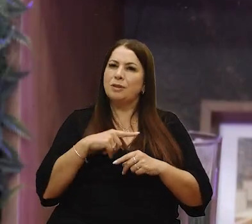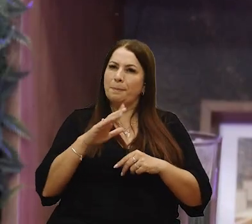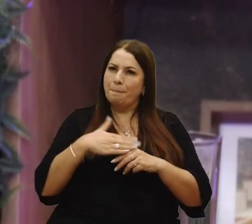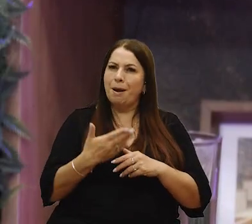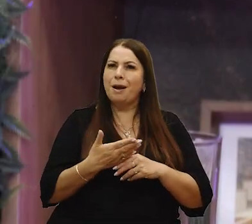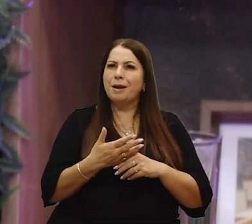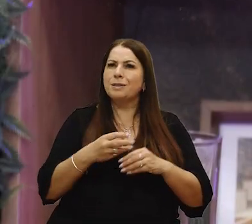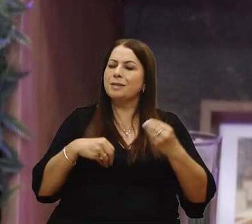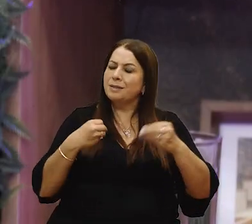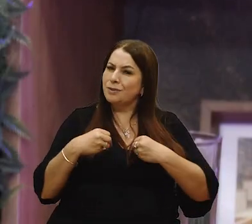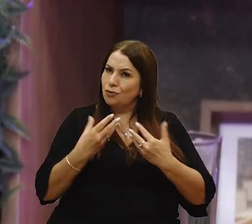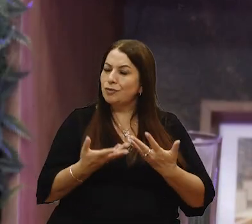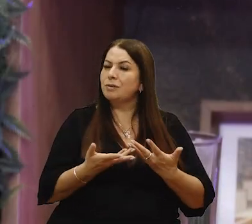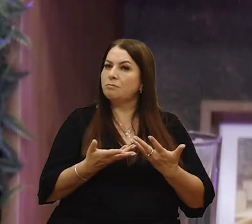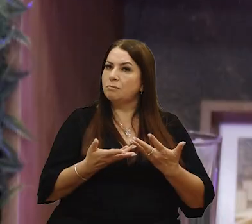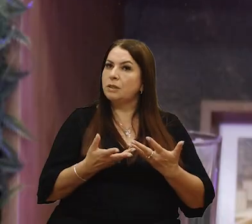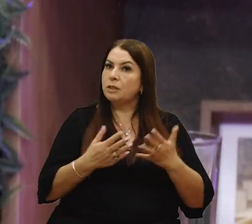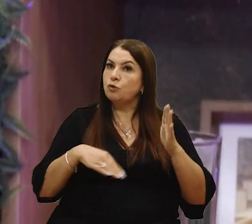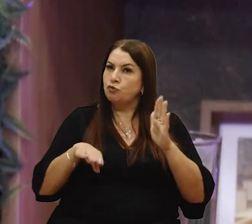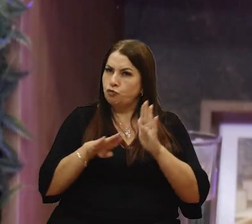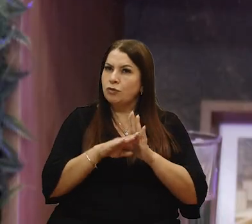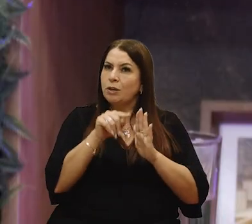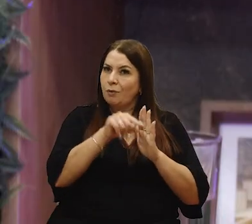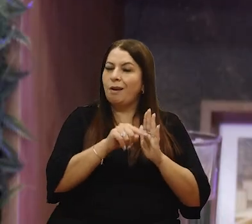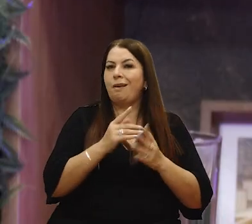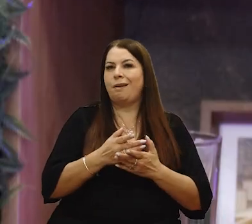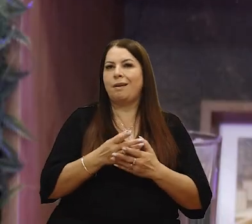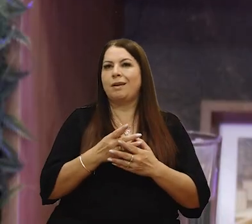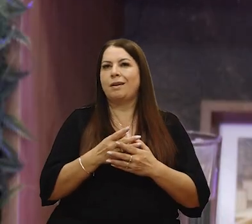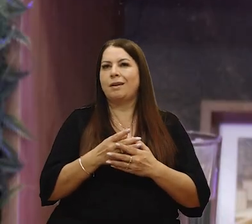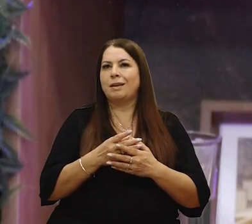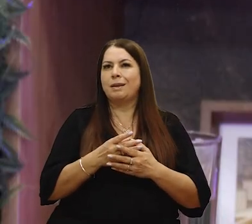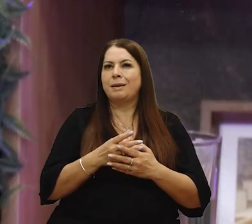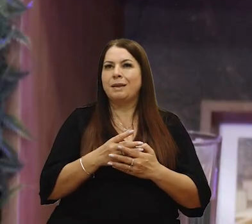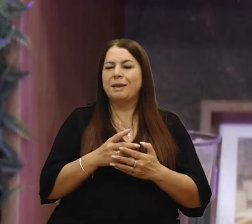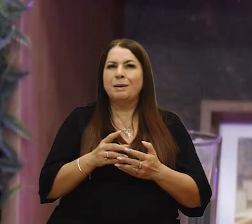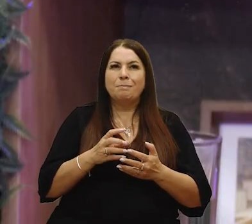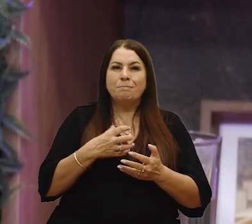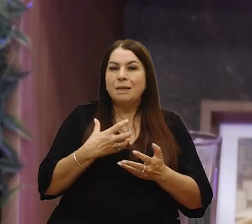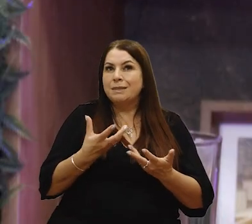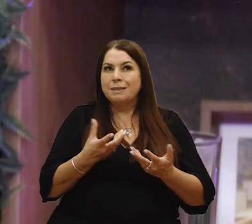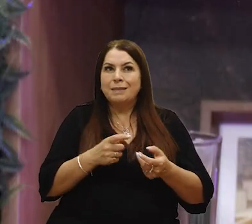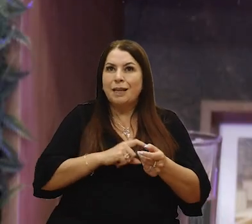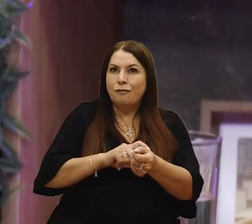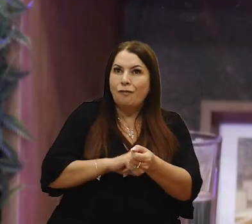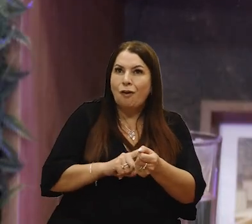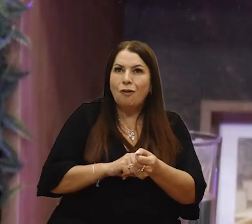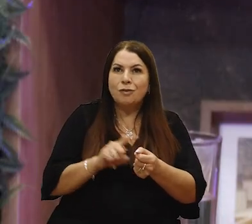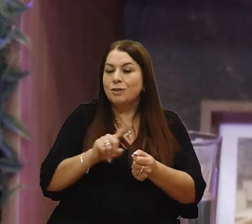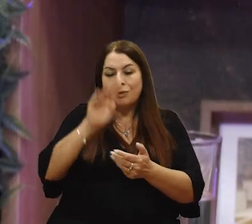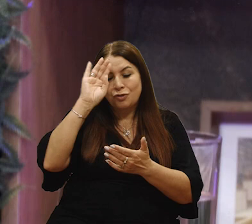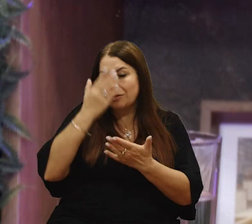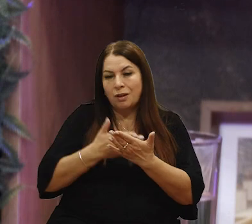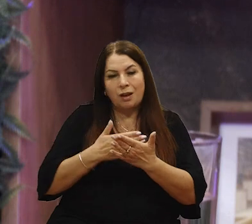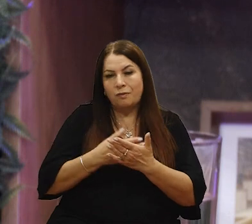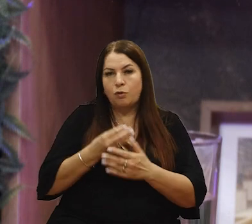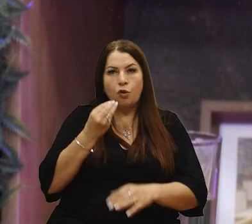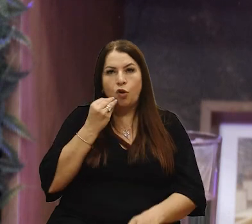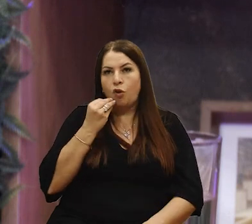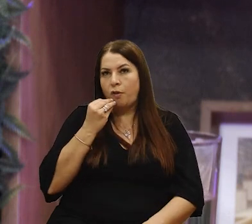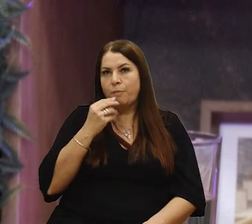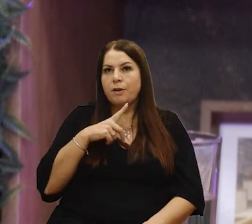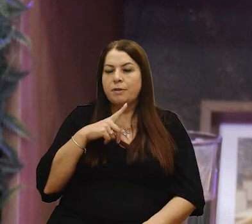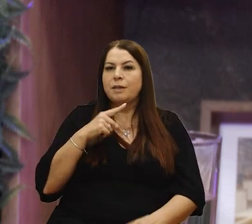mulher, podem desencadear mais ainda os sintomas, né? Então, elas chegam com bastante tensas, desacreditadas, assim, no